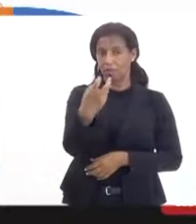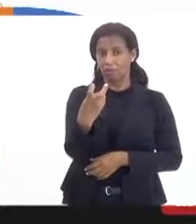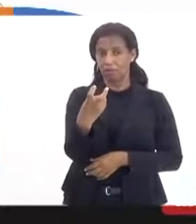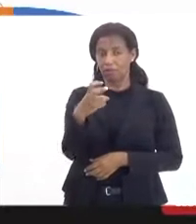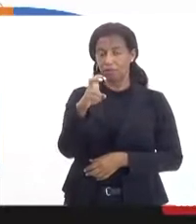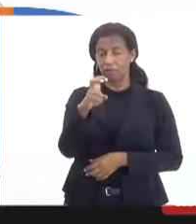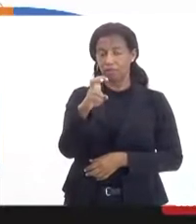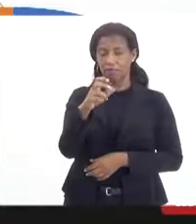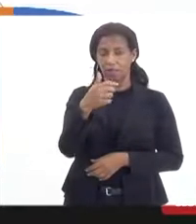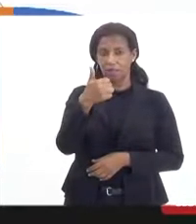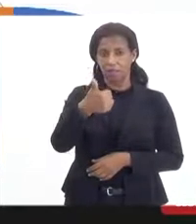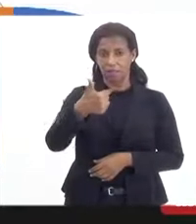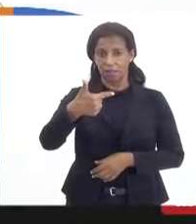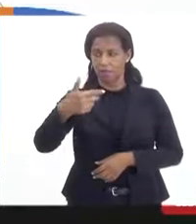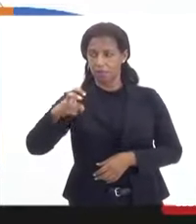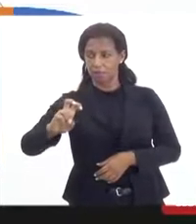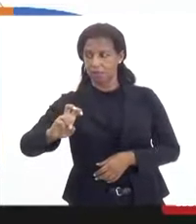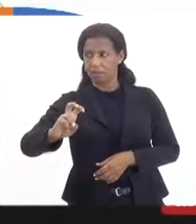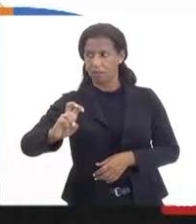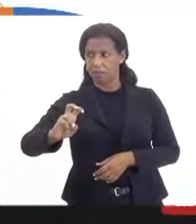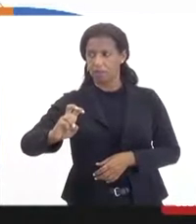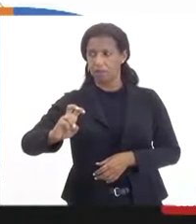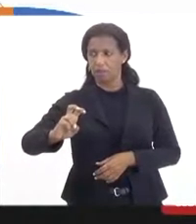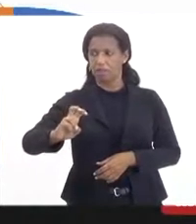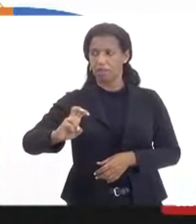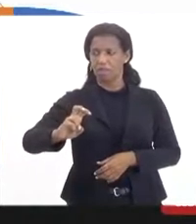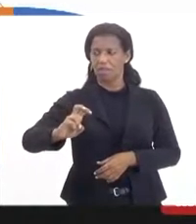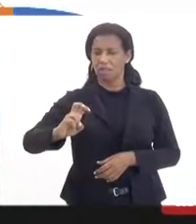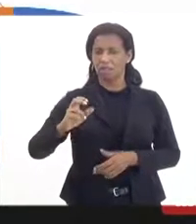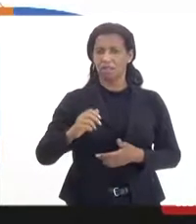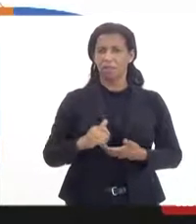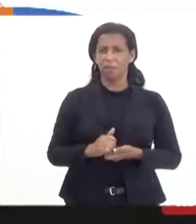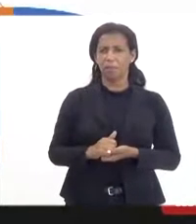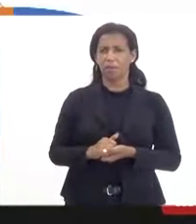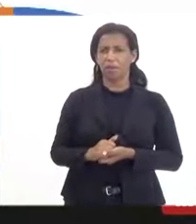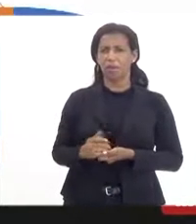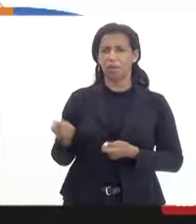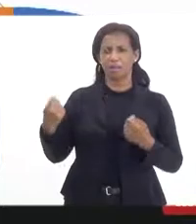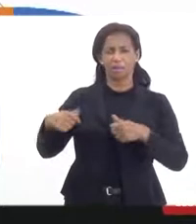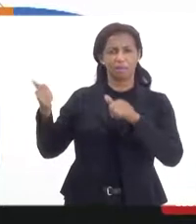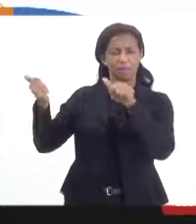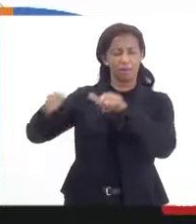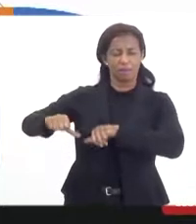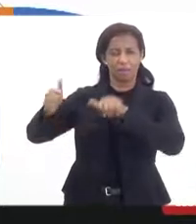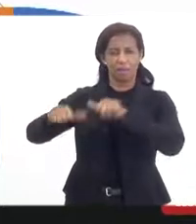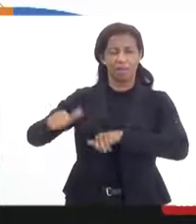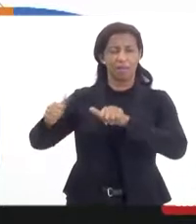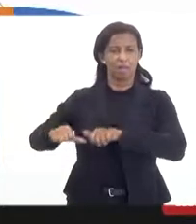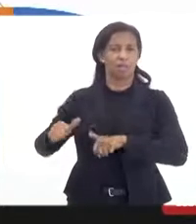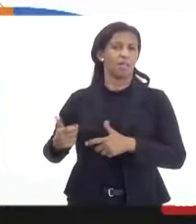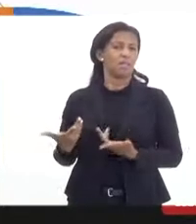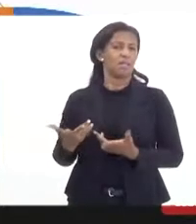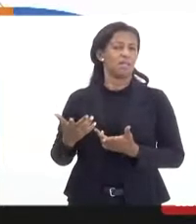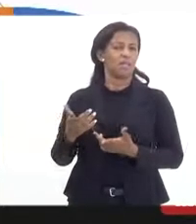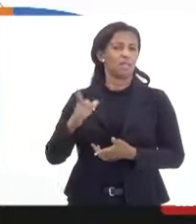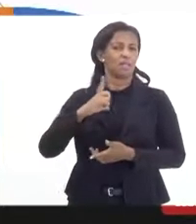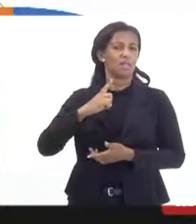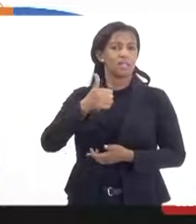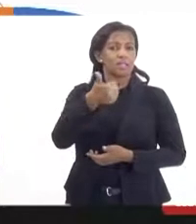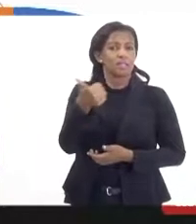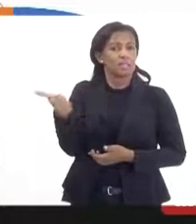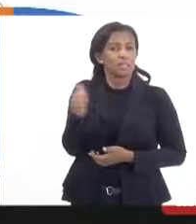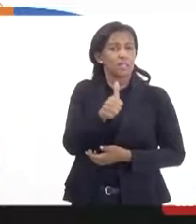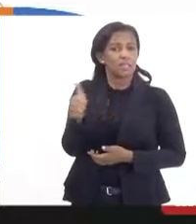casos destas 252 ações, casos para análise que teriam por objeto tais teses e que questionam